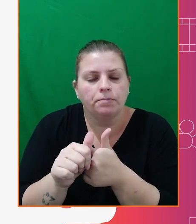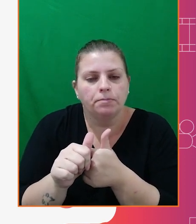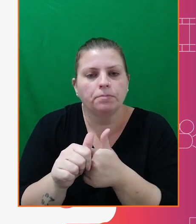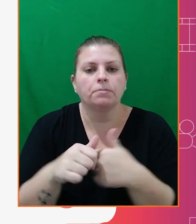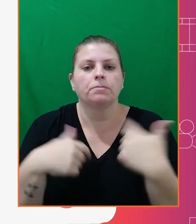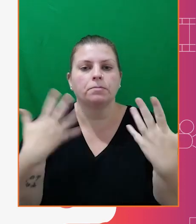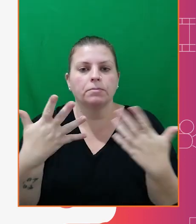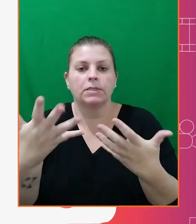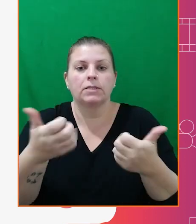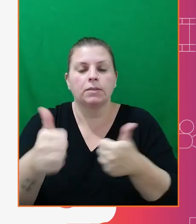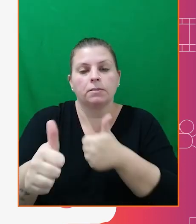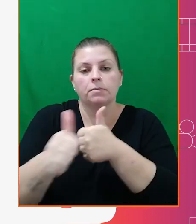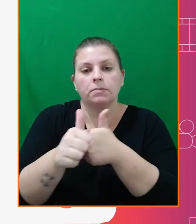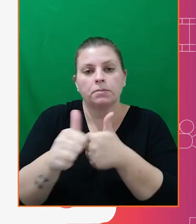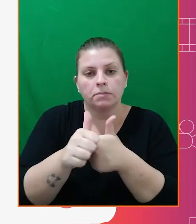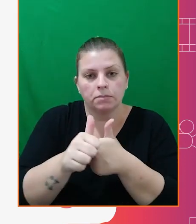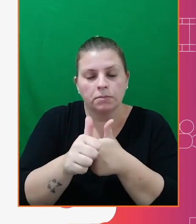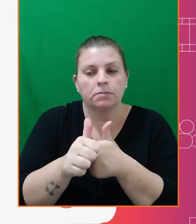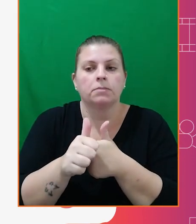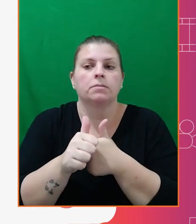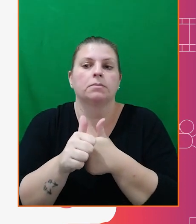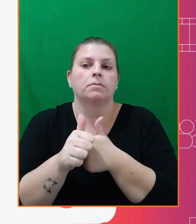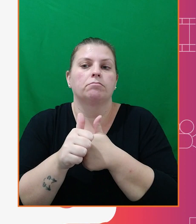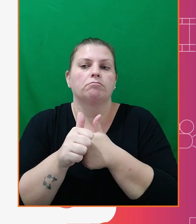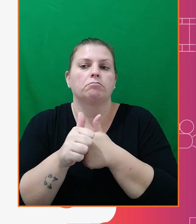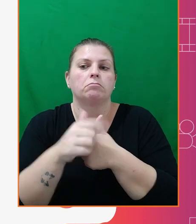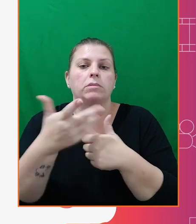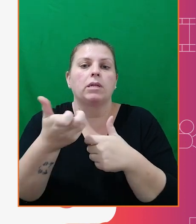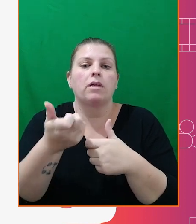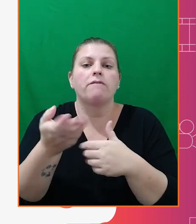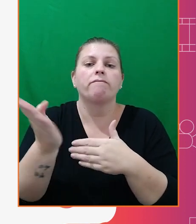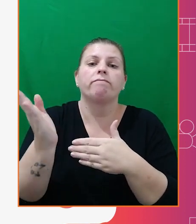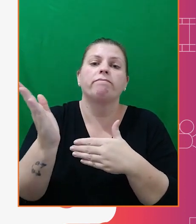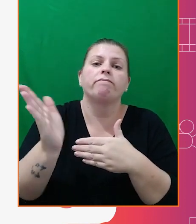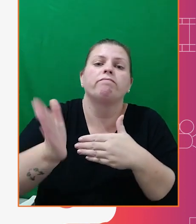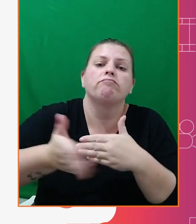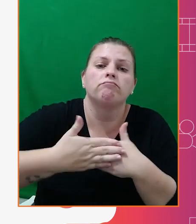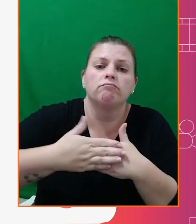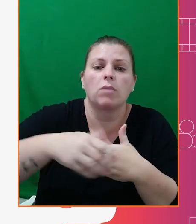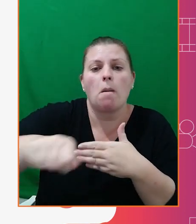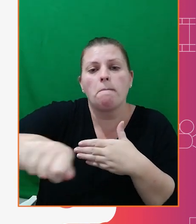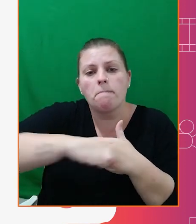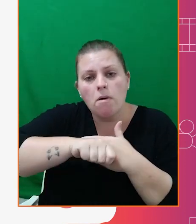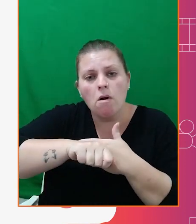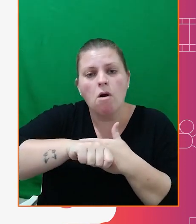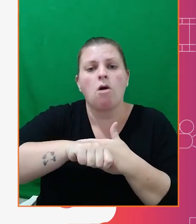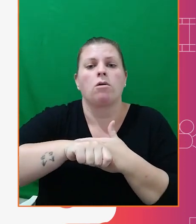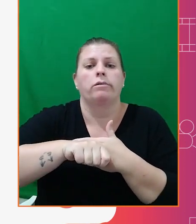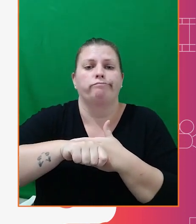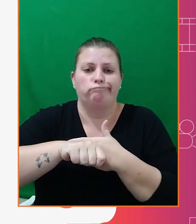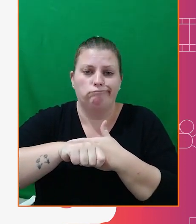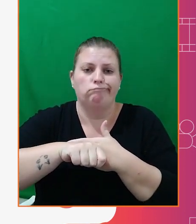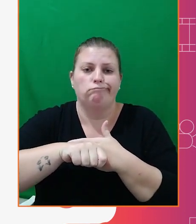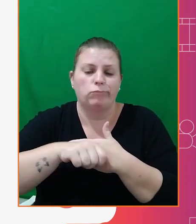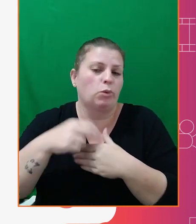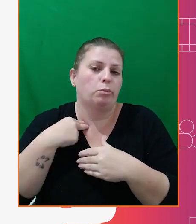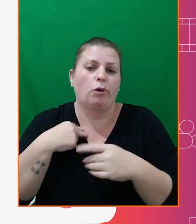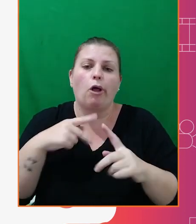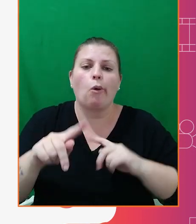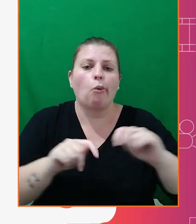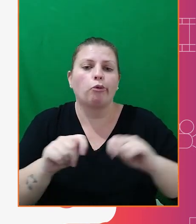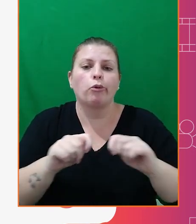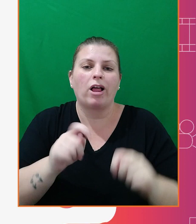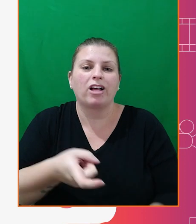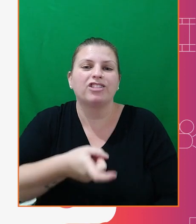mais velha, que está trancada em um quarto sem controle algum dos seus poderes. Outra coisa